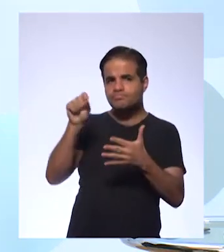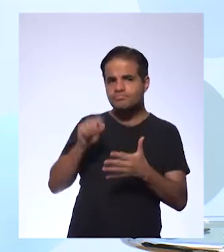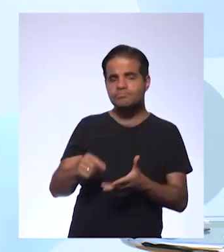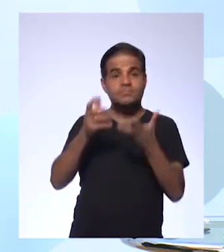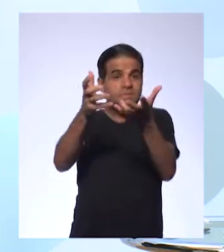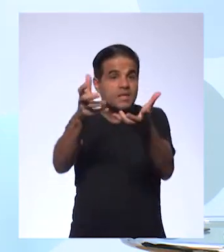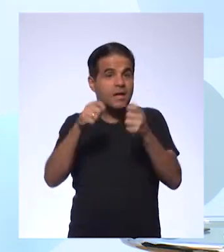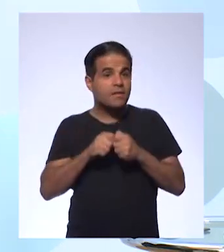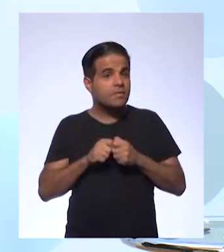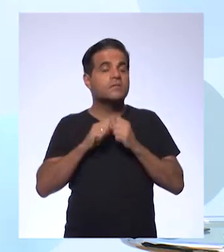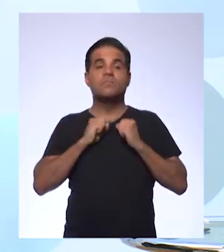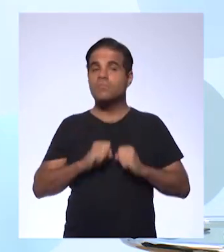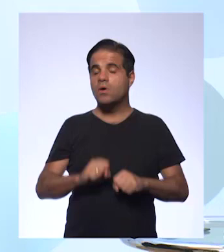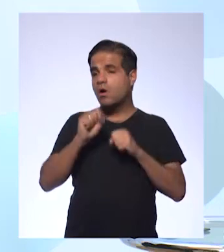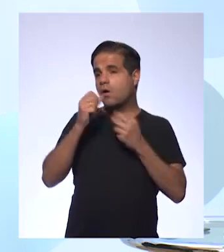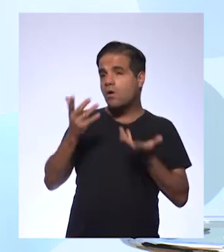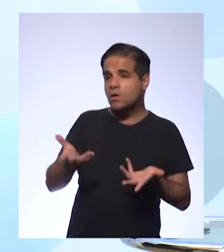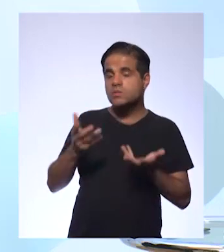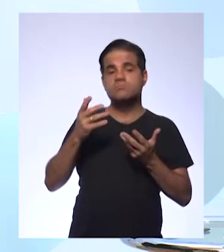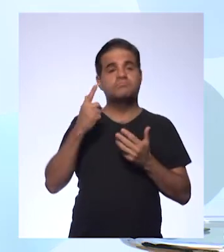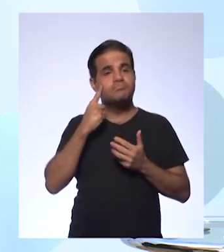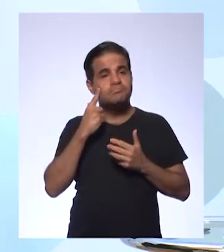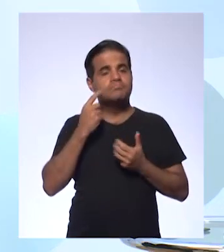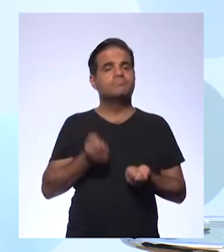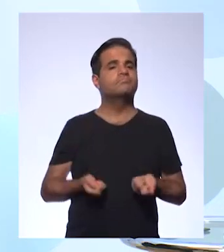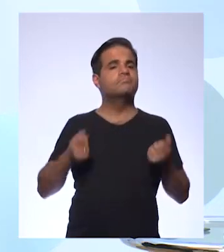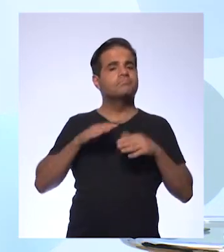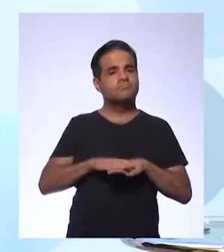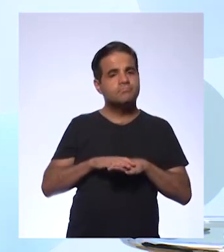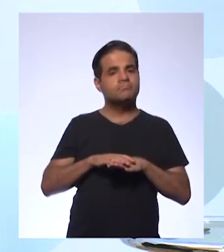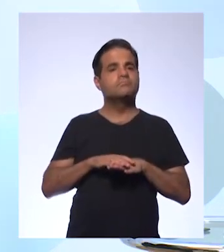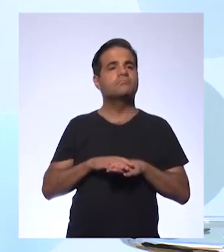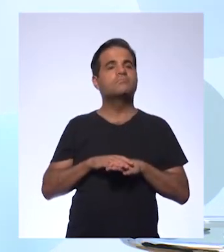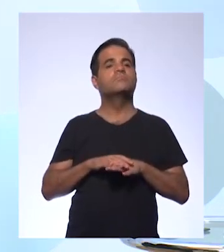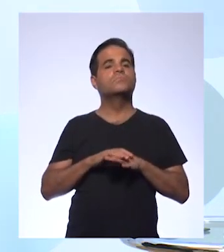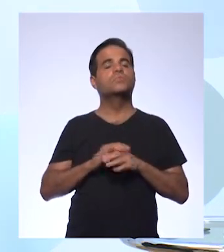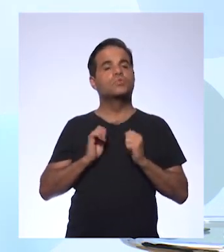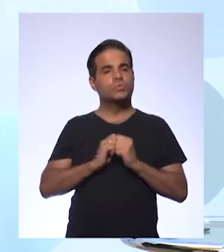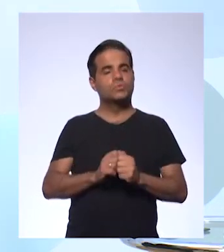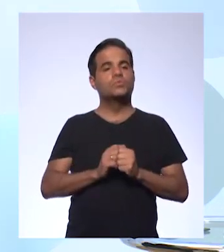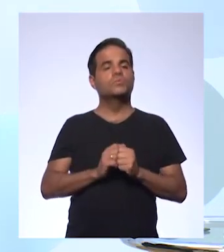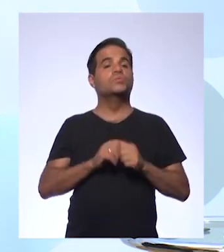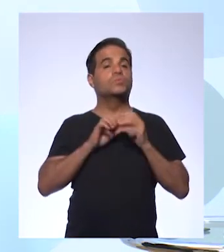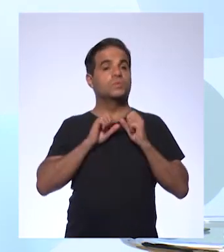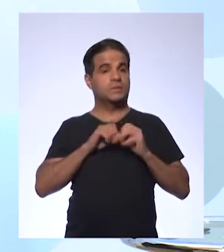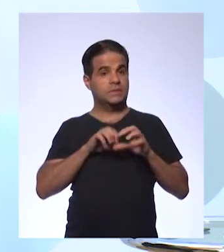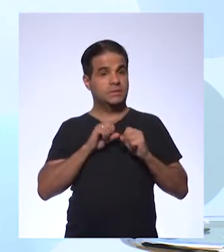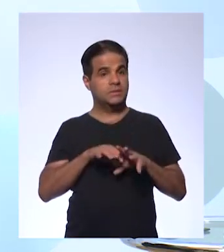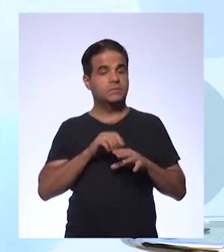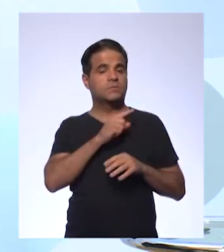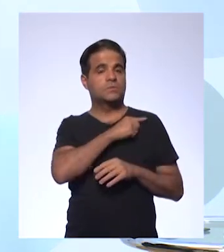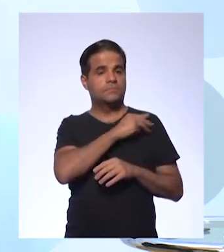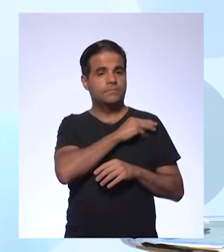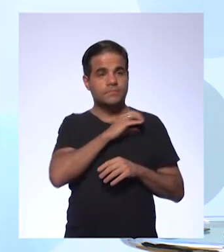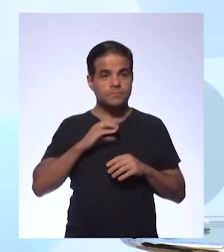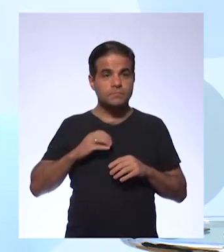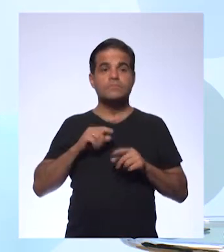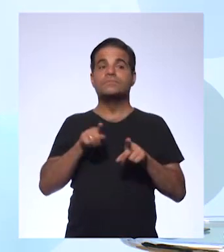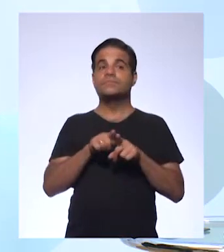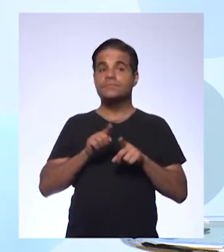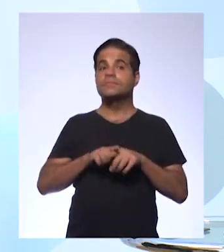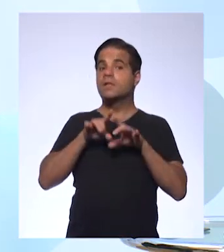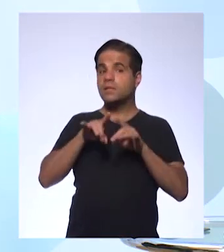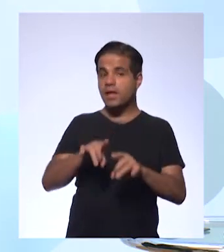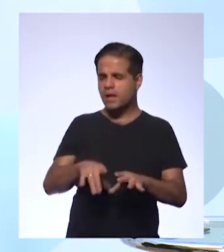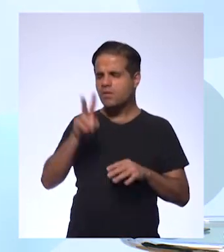fazer o seu ensino médio integrado com o ensino técnico. Então, lembra que nós falamos que existem vários cursos